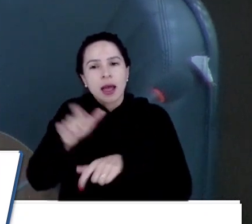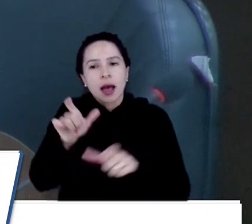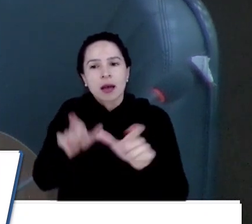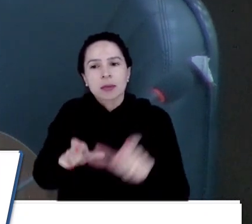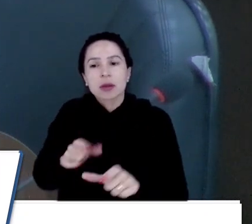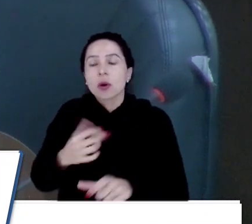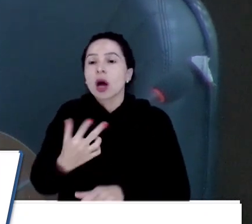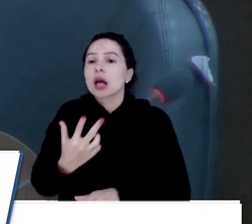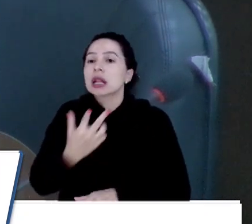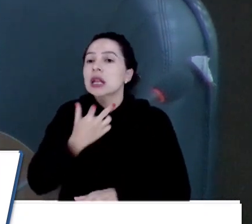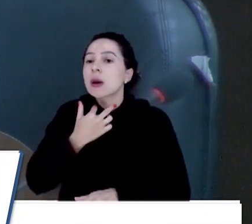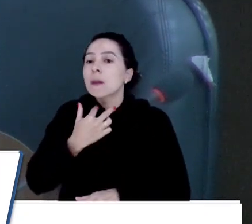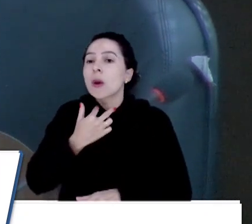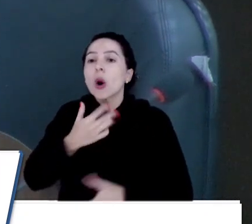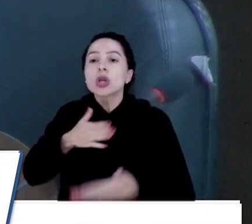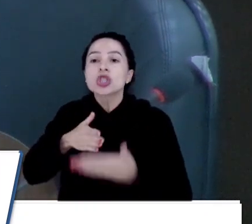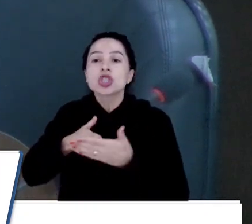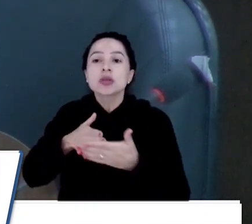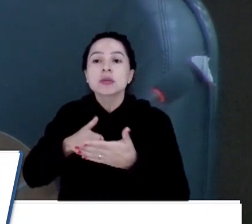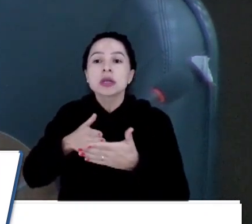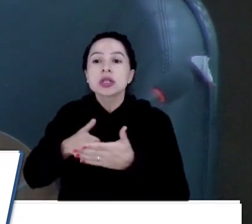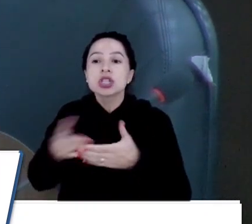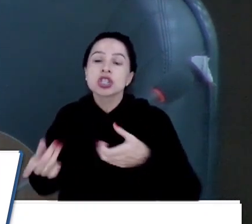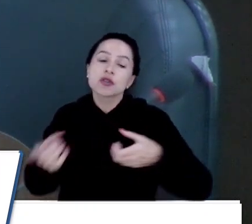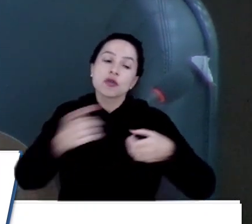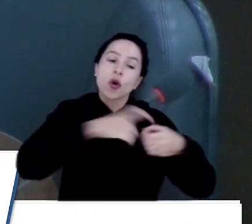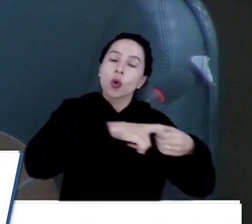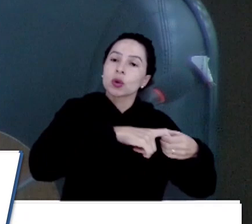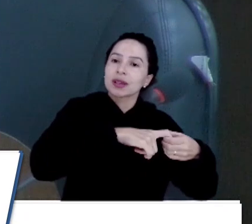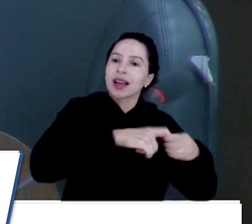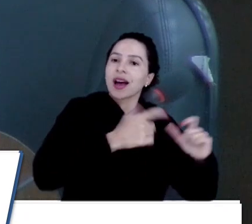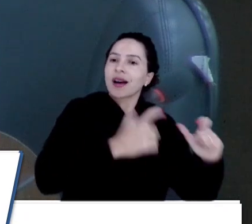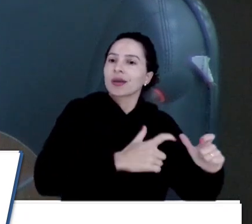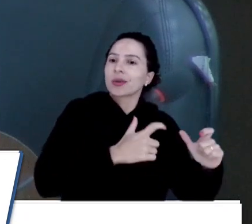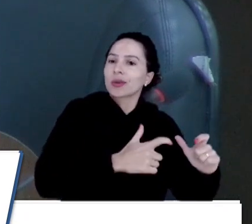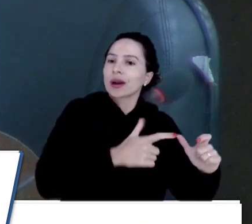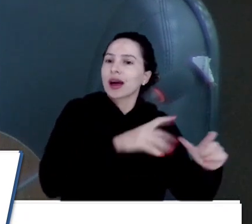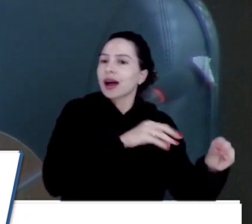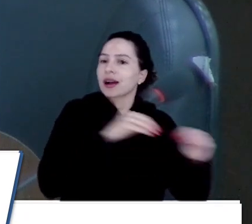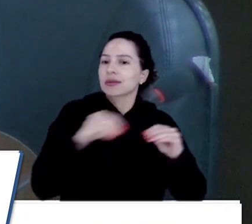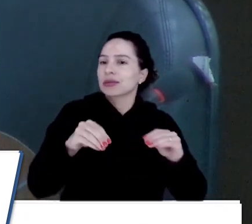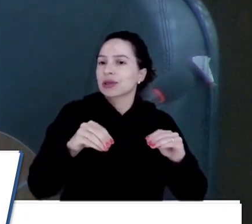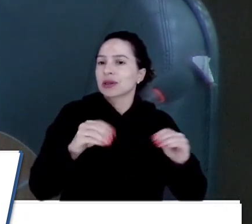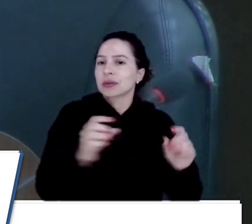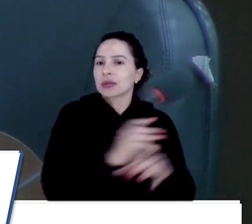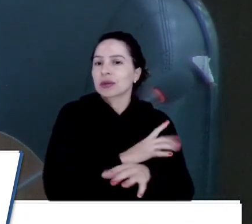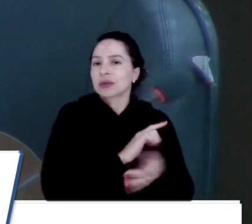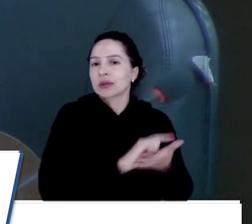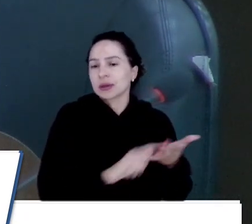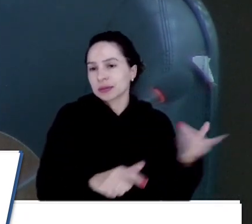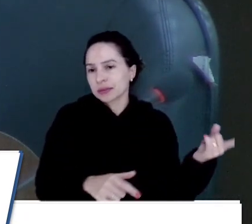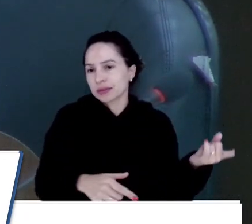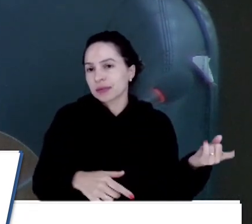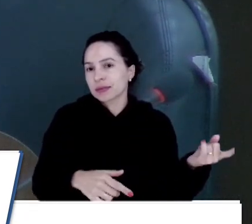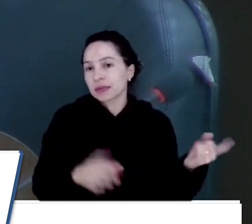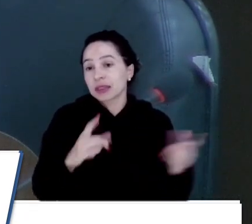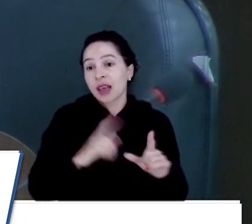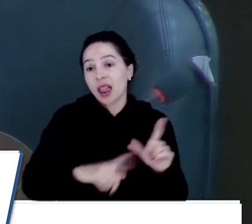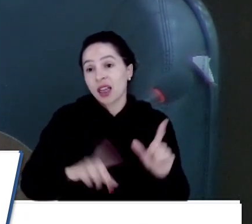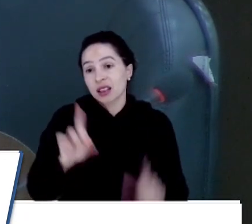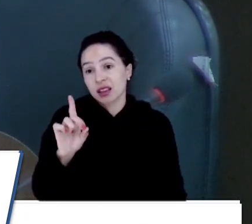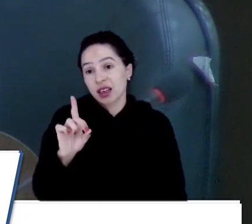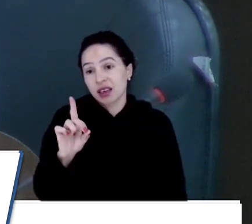serão impedidas de retornar ao local tão logo termina a limpeza. Letra D,